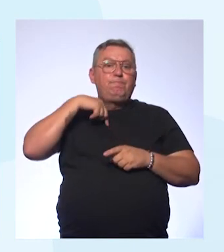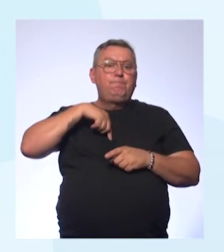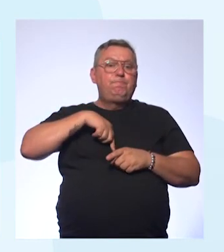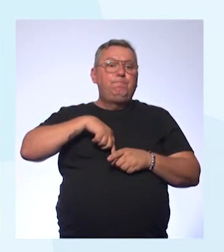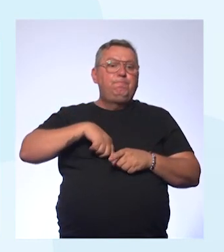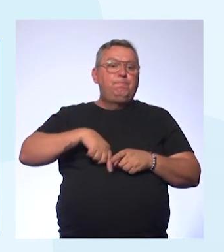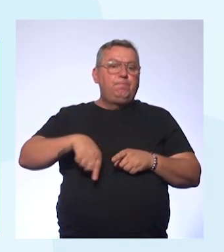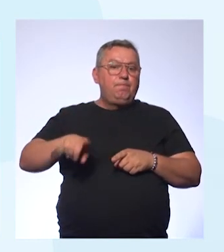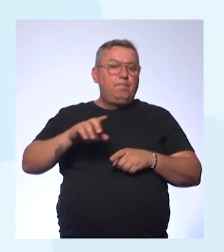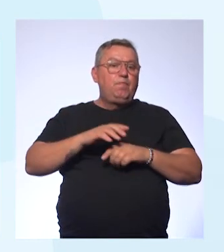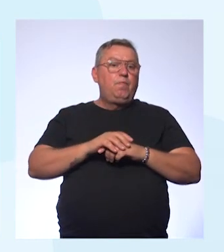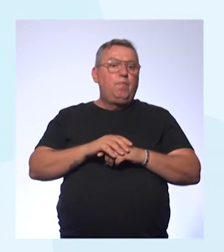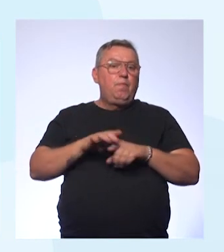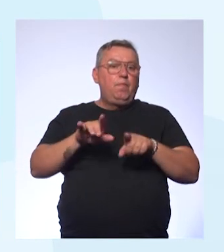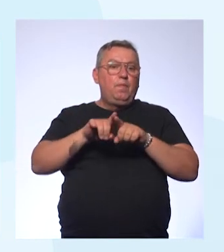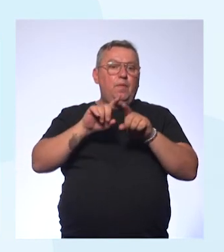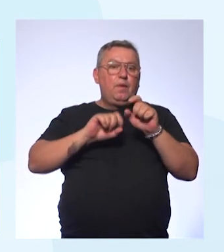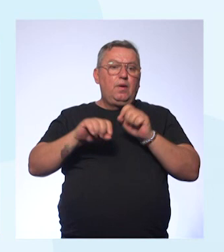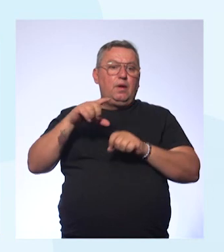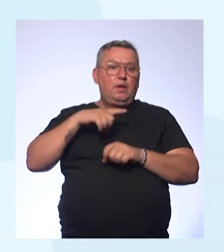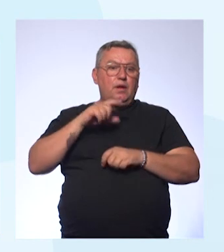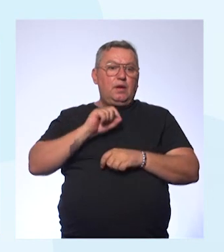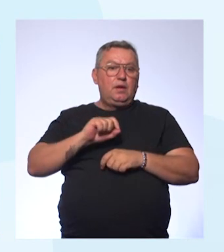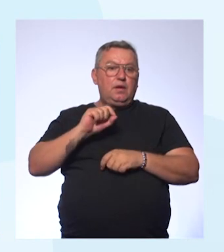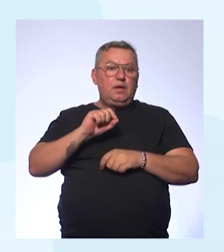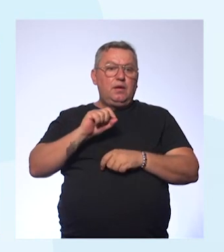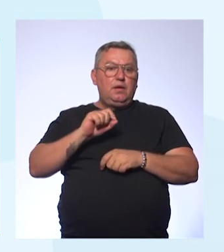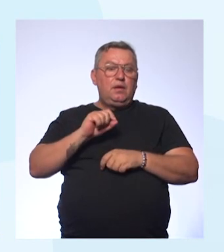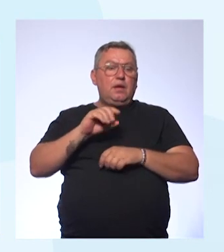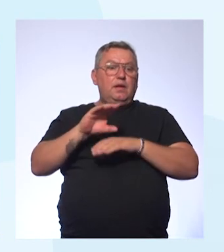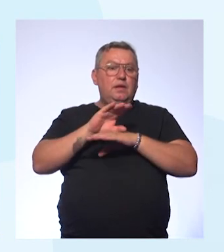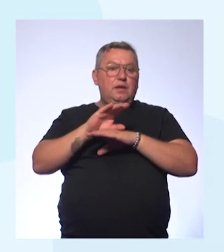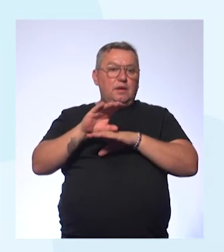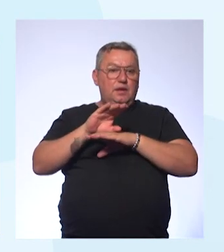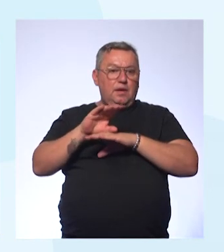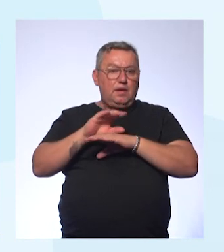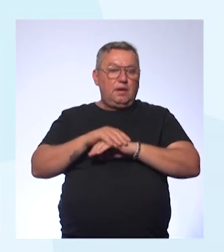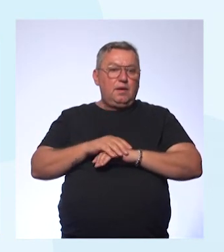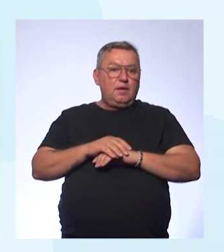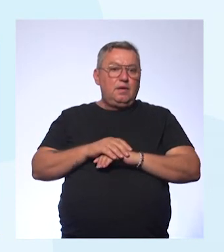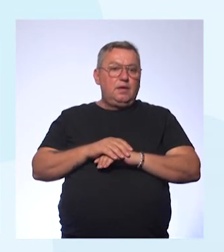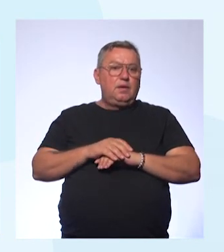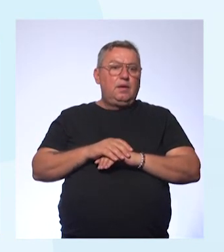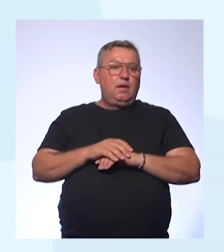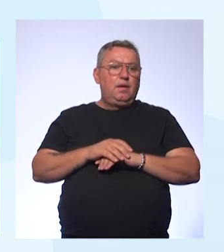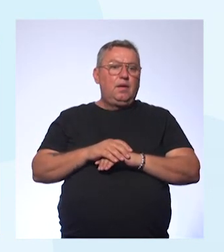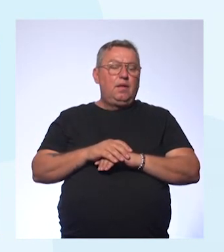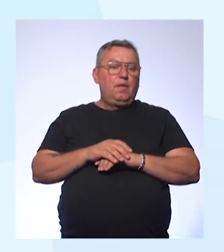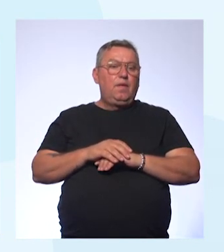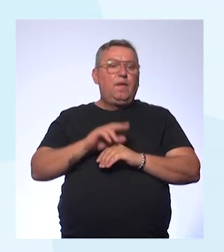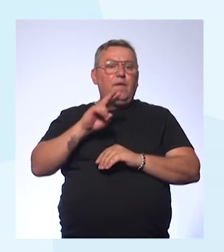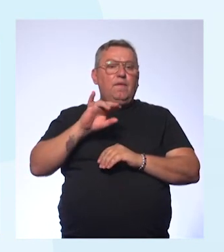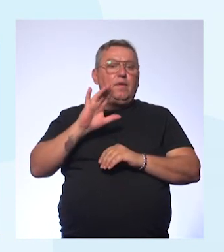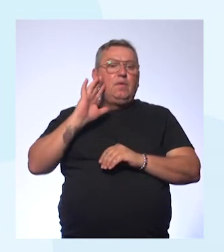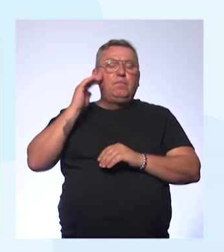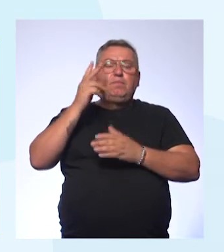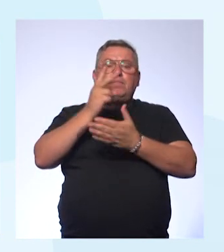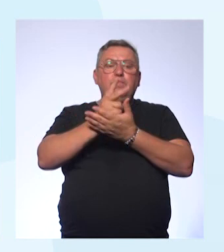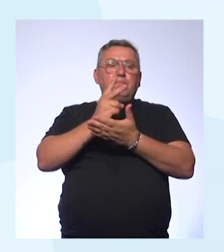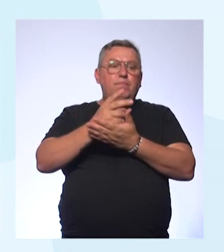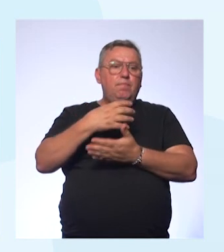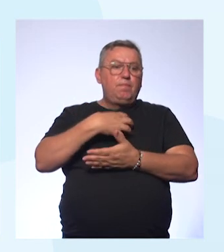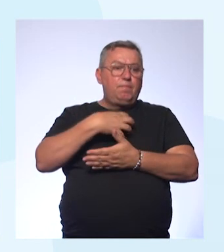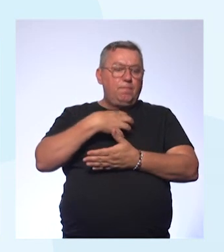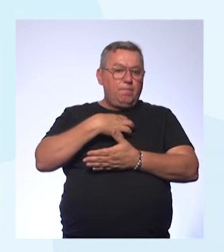né, aí neural, ela está aqui, ó, nessa partezinha cinza, tá? Então, ela vai acontecer da mesma forma